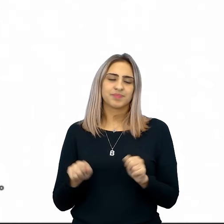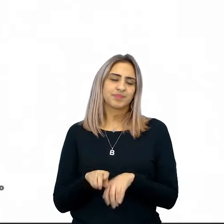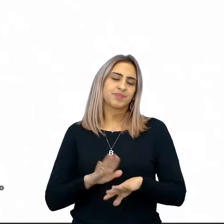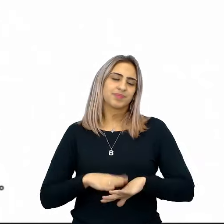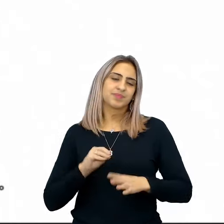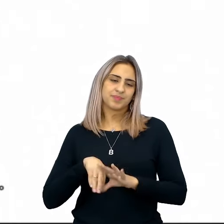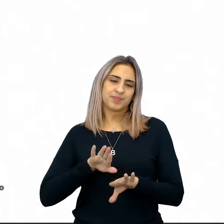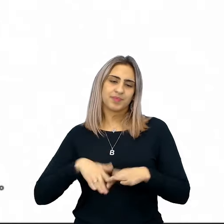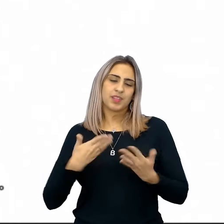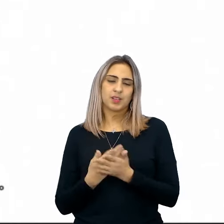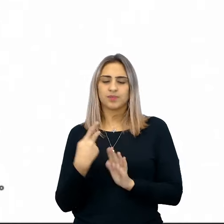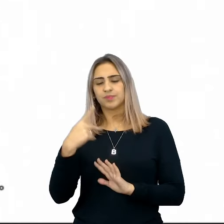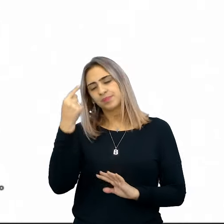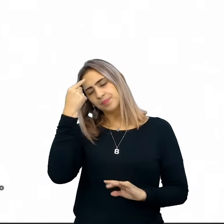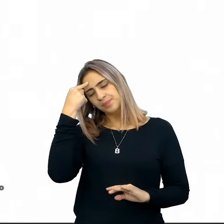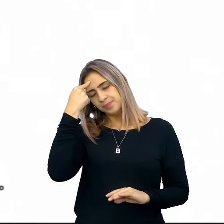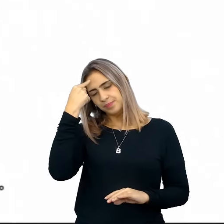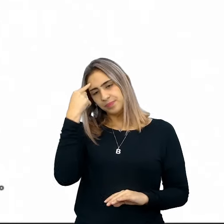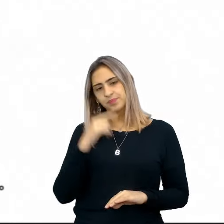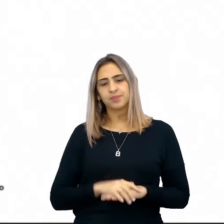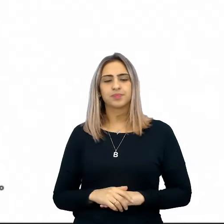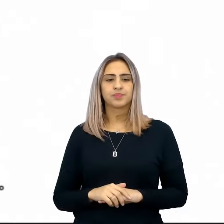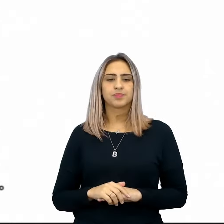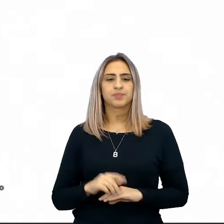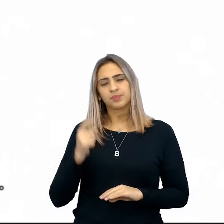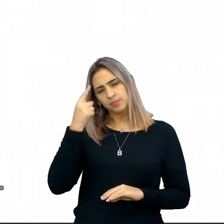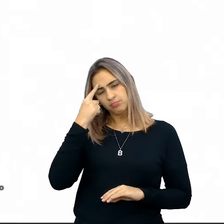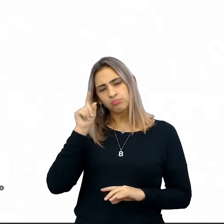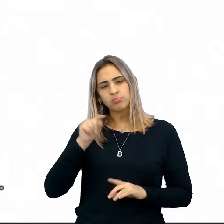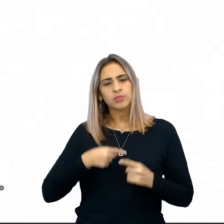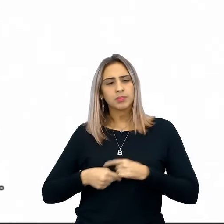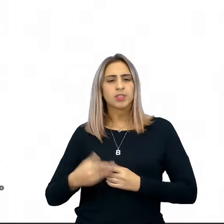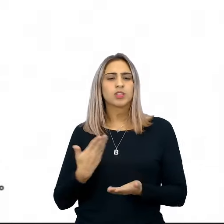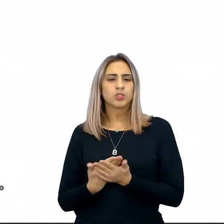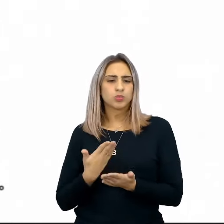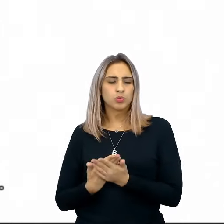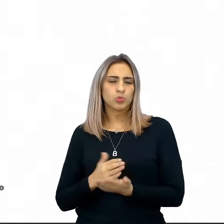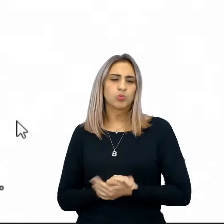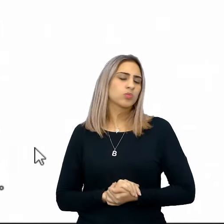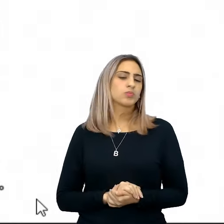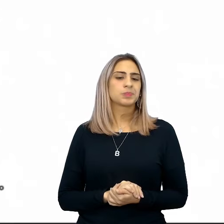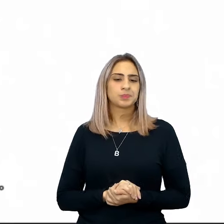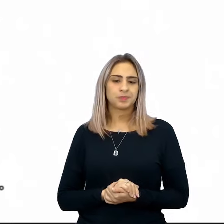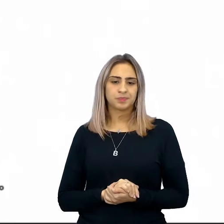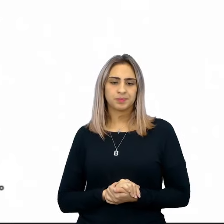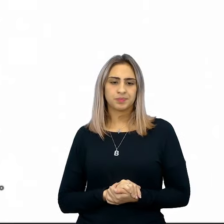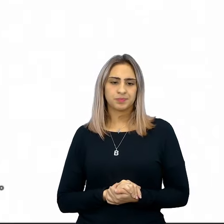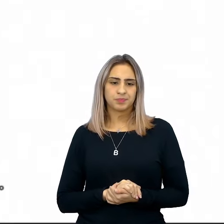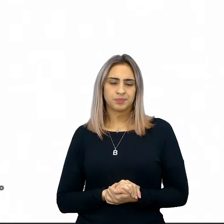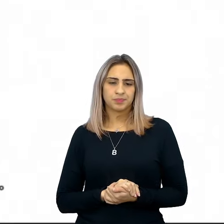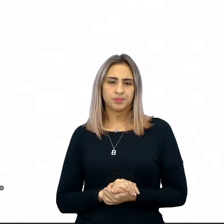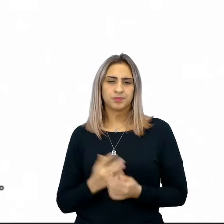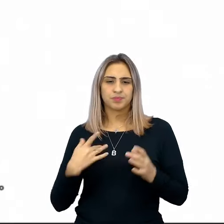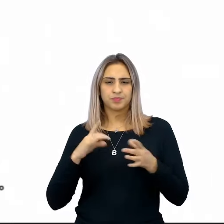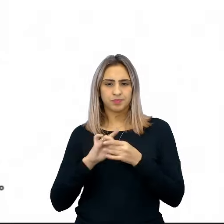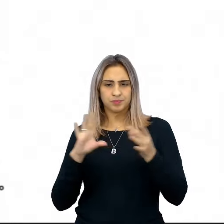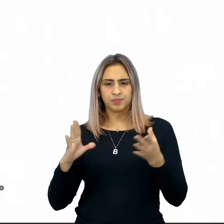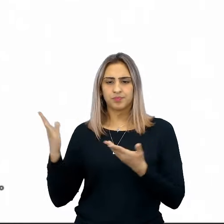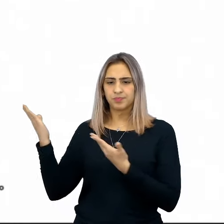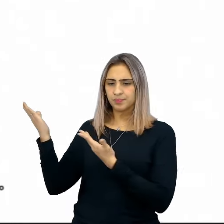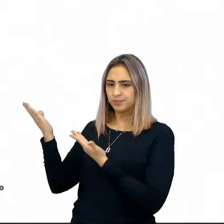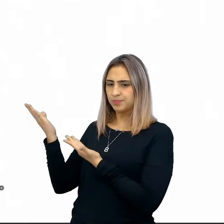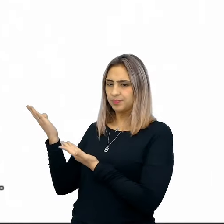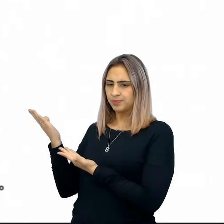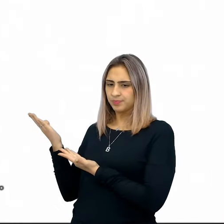feita aí na escola de vocês, pensando na semana de estudos intensivos, tá bom? Vou deixar aqui